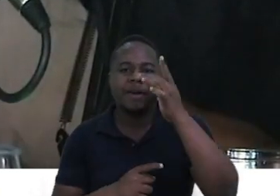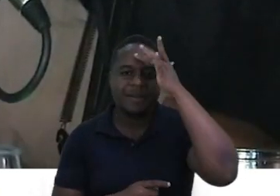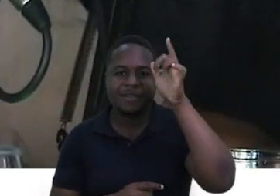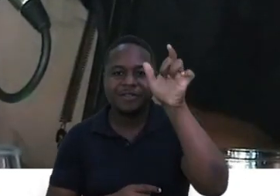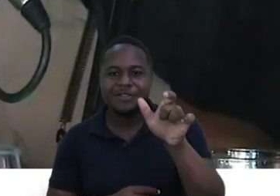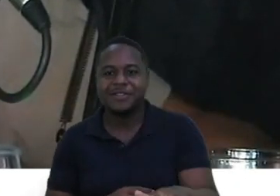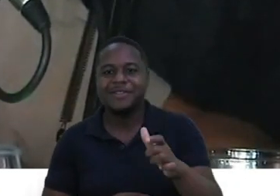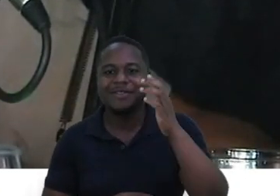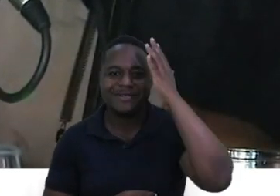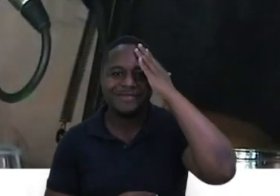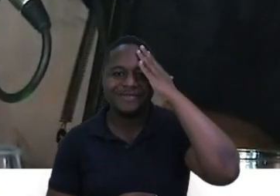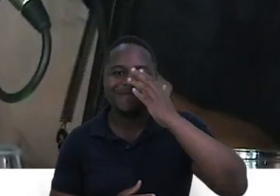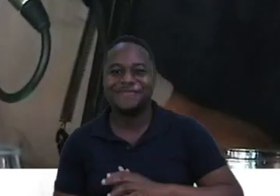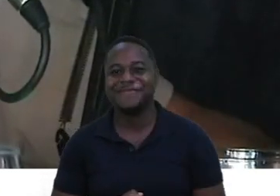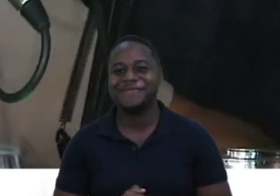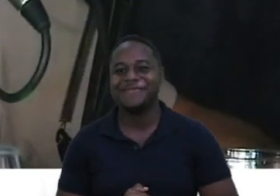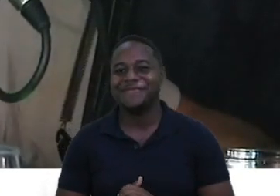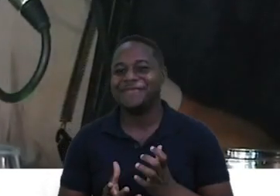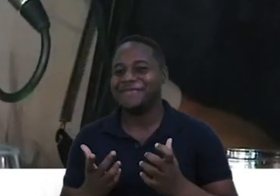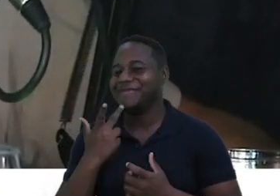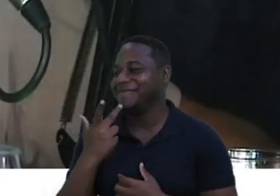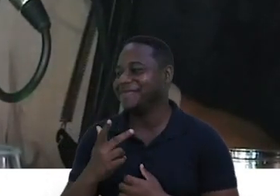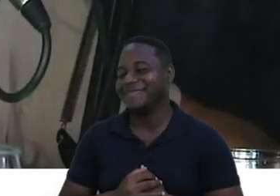Você quer falar um pouquinho?